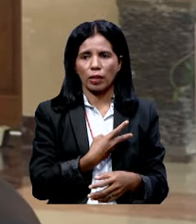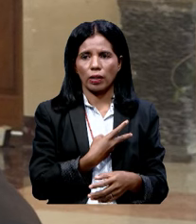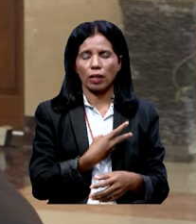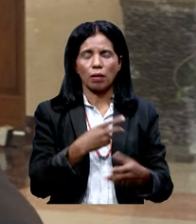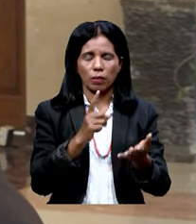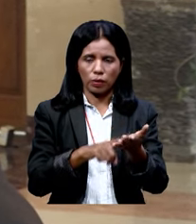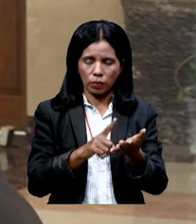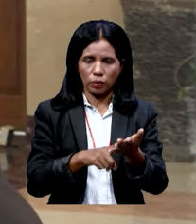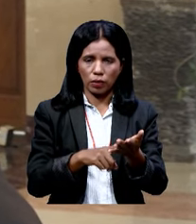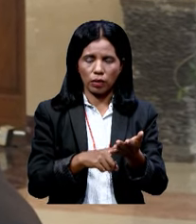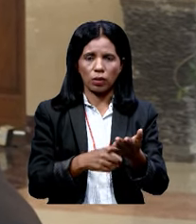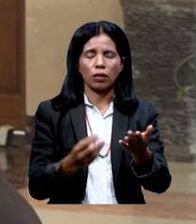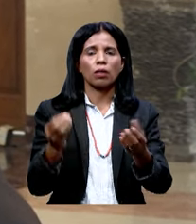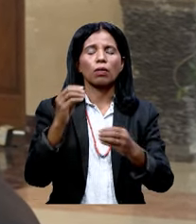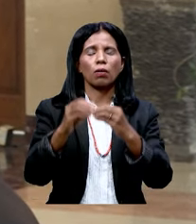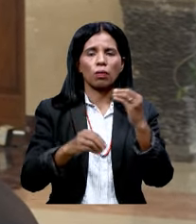discutir ainda nem